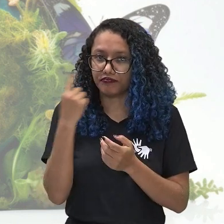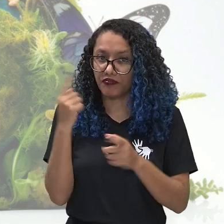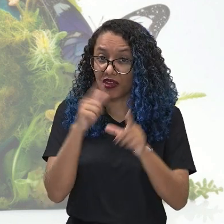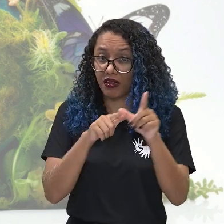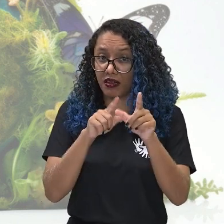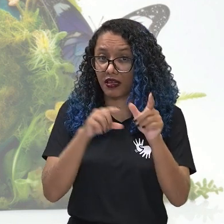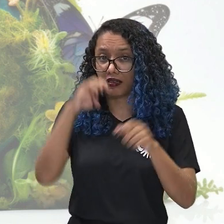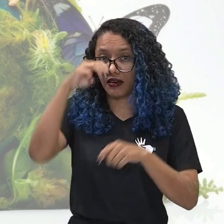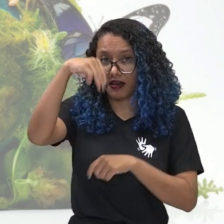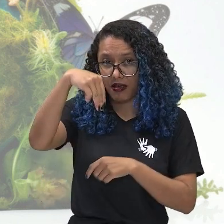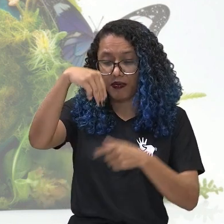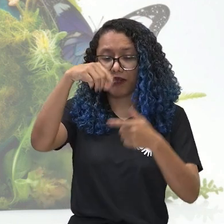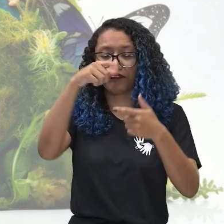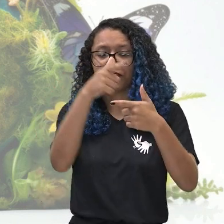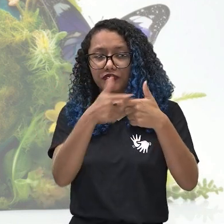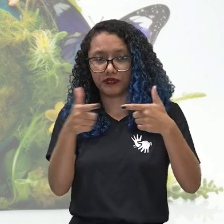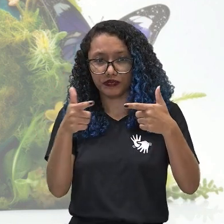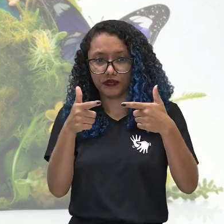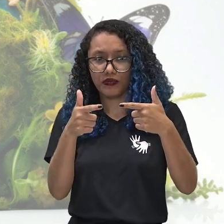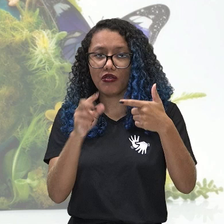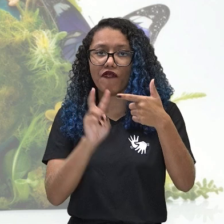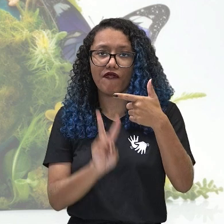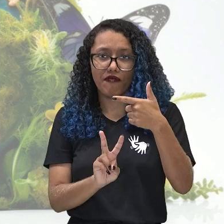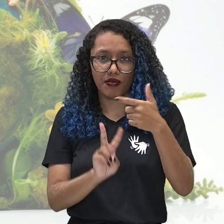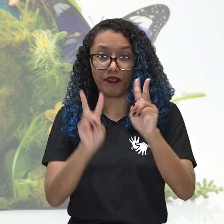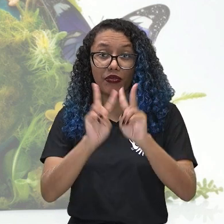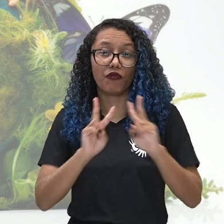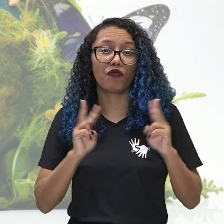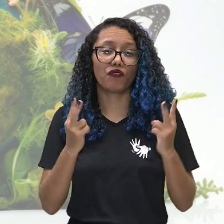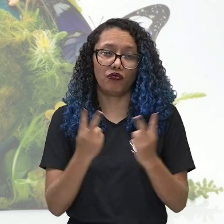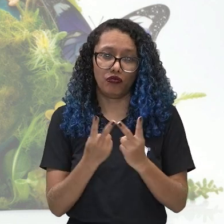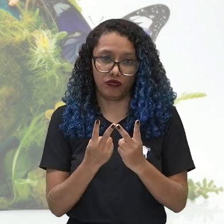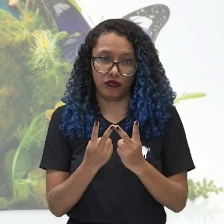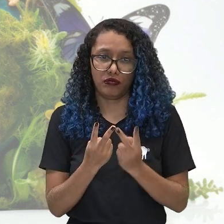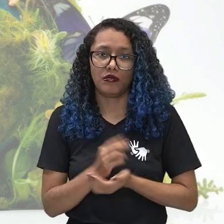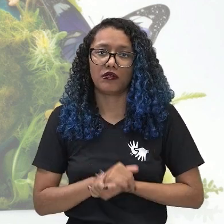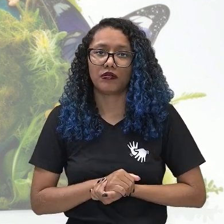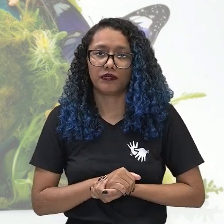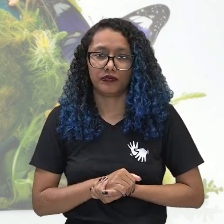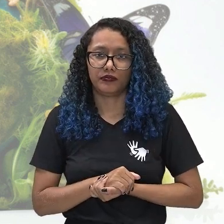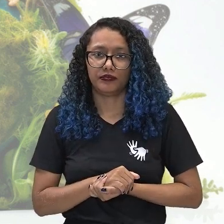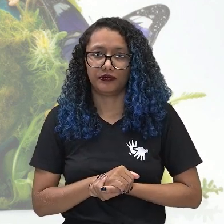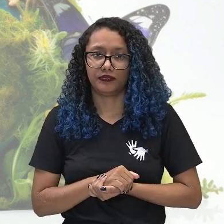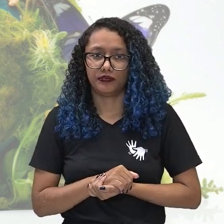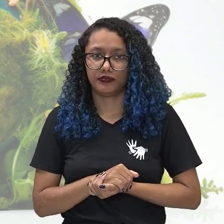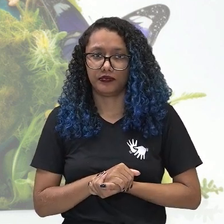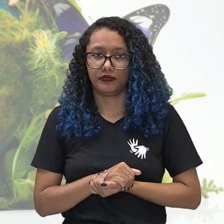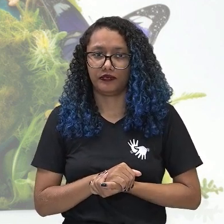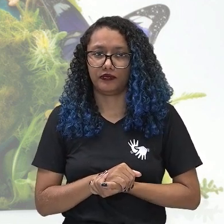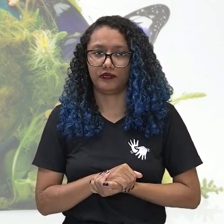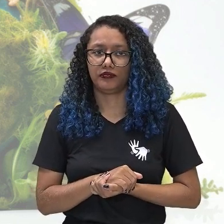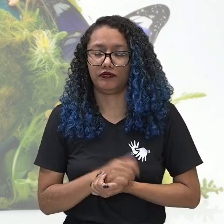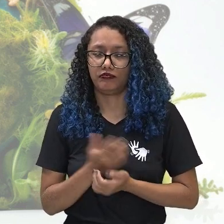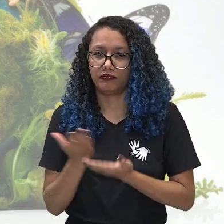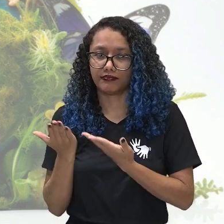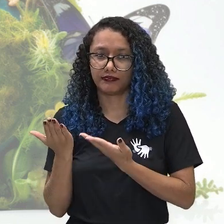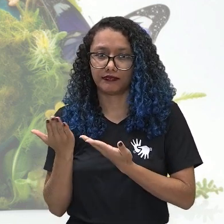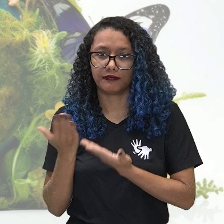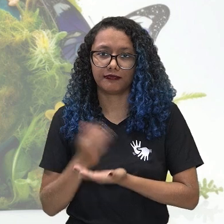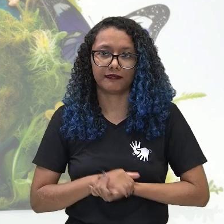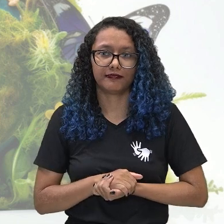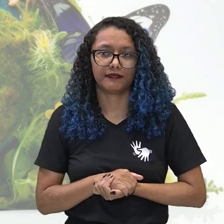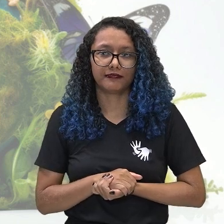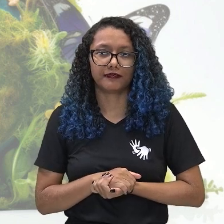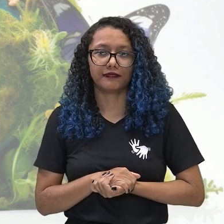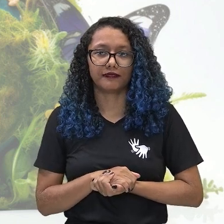dividido pelo volume, certo? Então, está aí, ó,